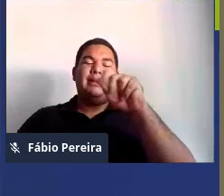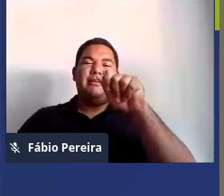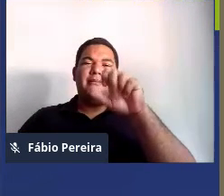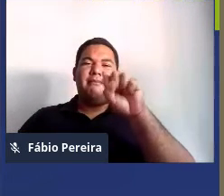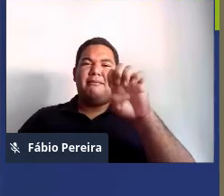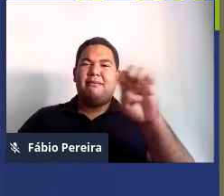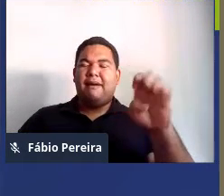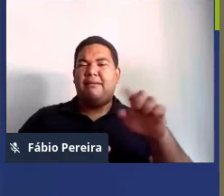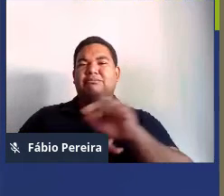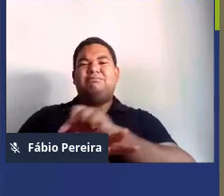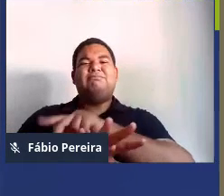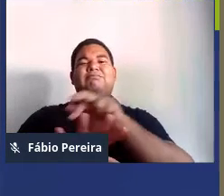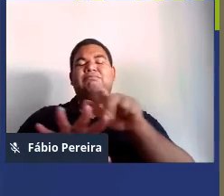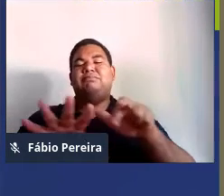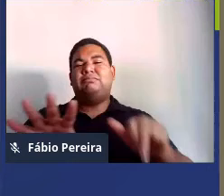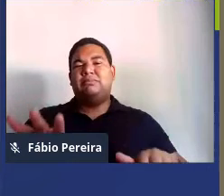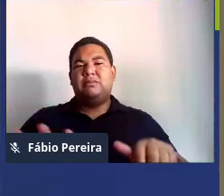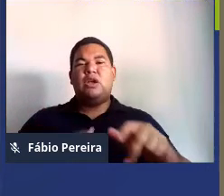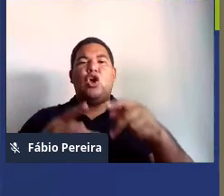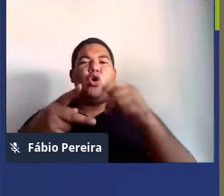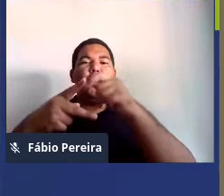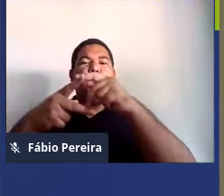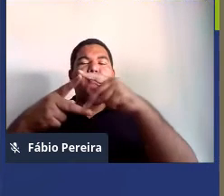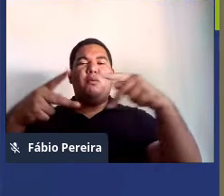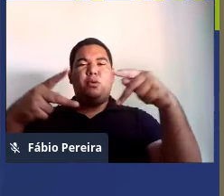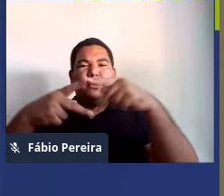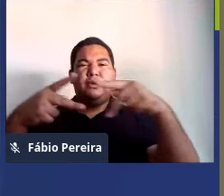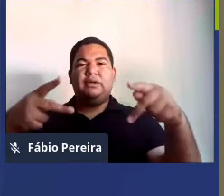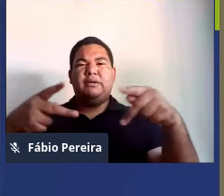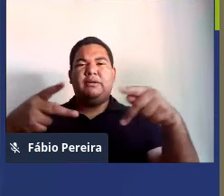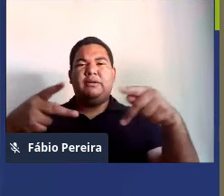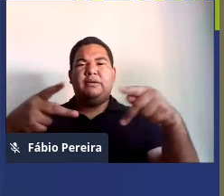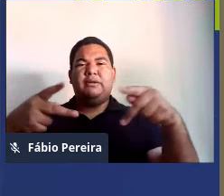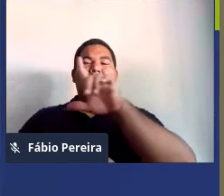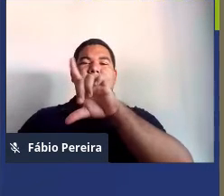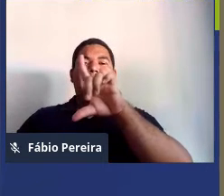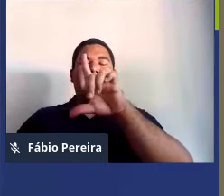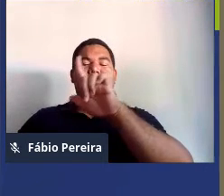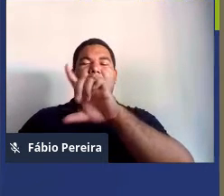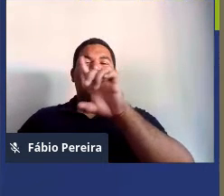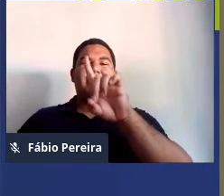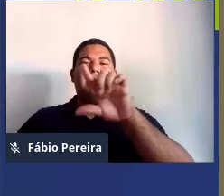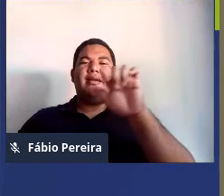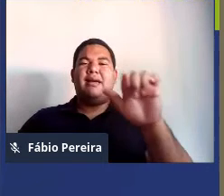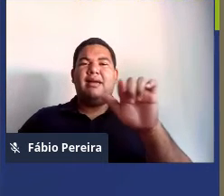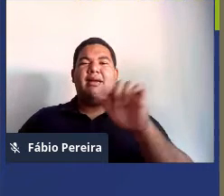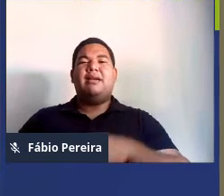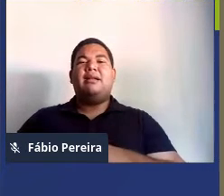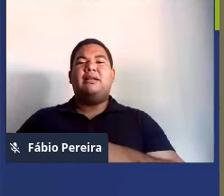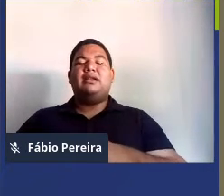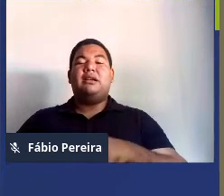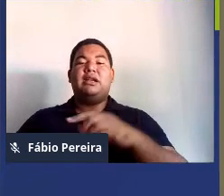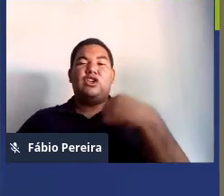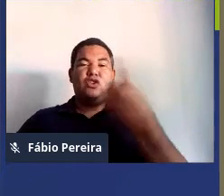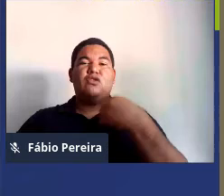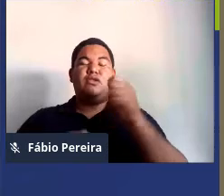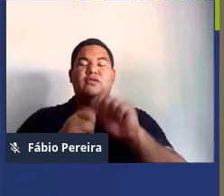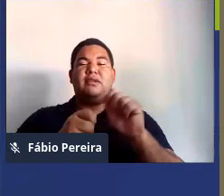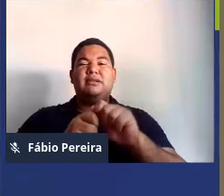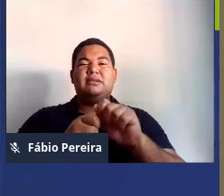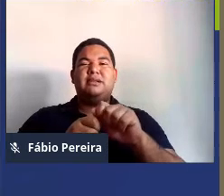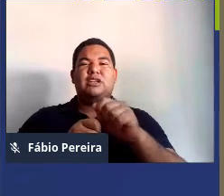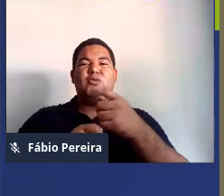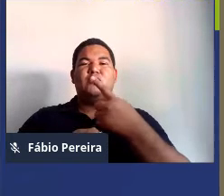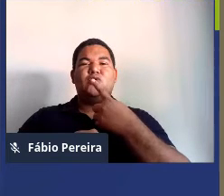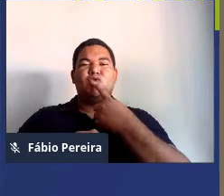proteínas transportadoras de lipídio, aqueles famosos LDL, HDL, que a gente faz no exame de sangue. Ou seja, é